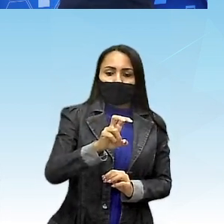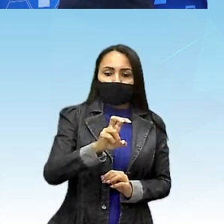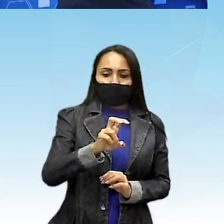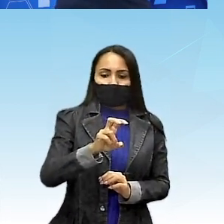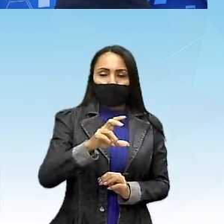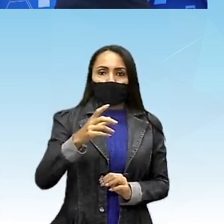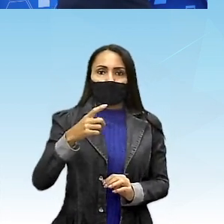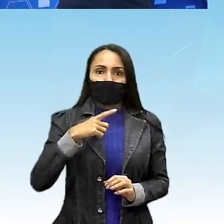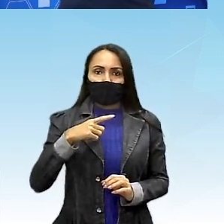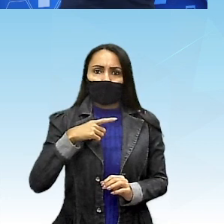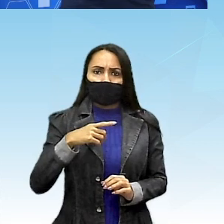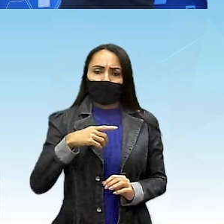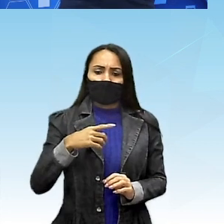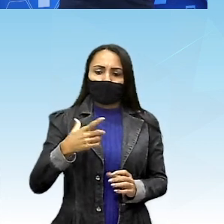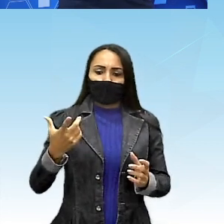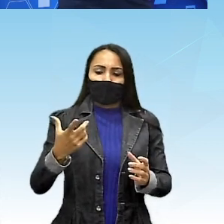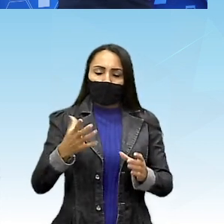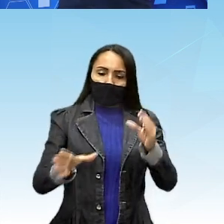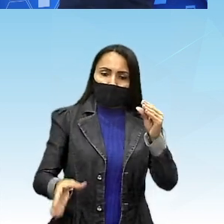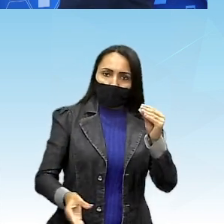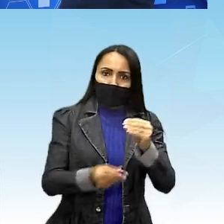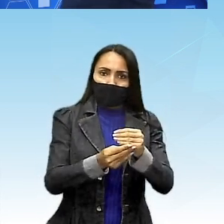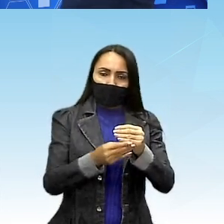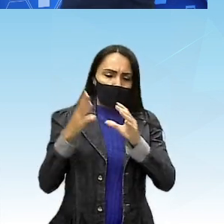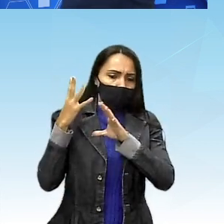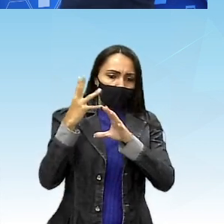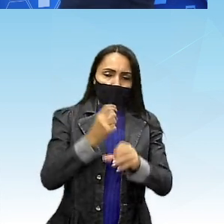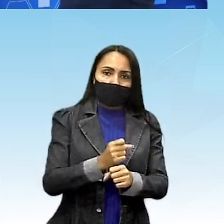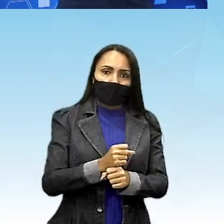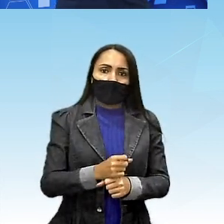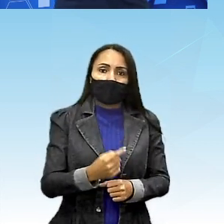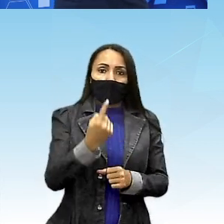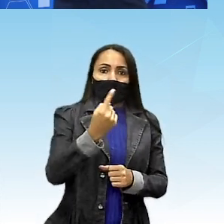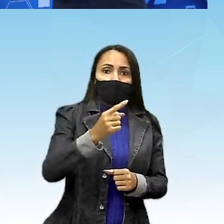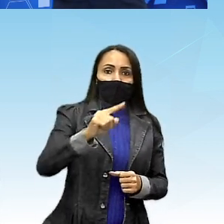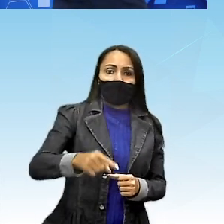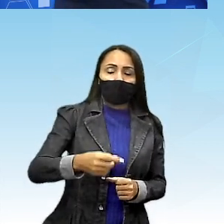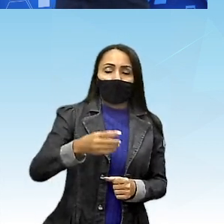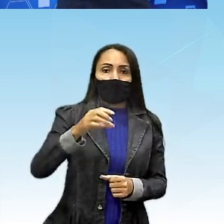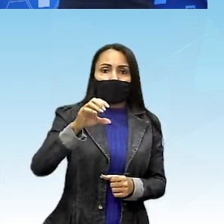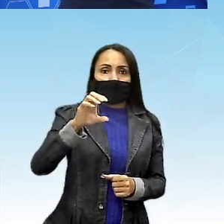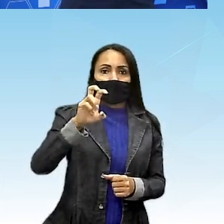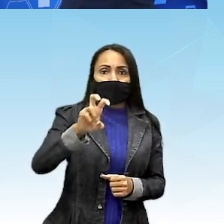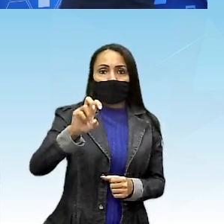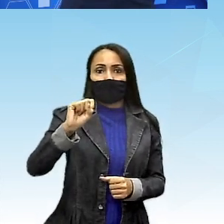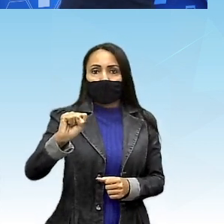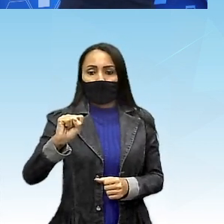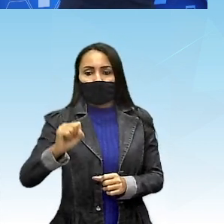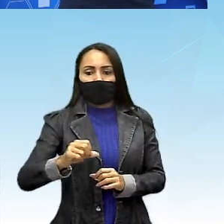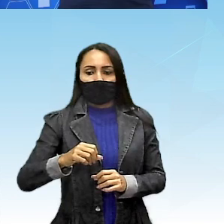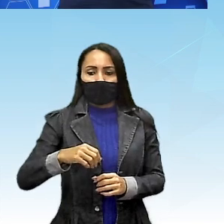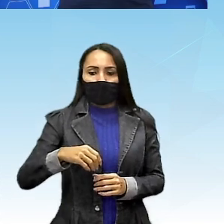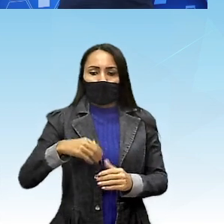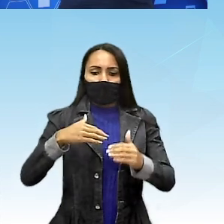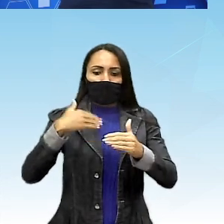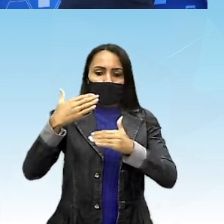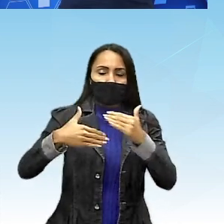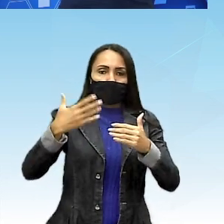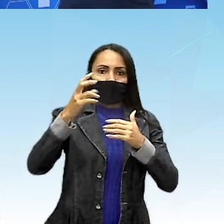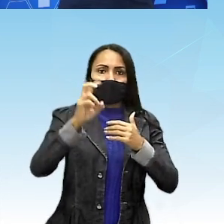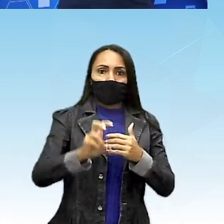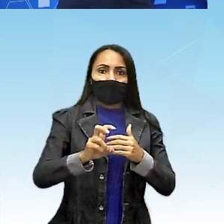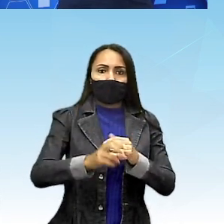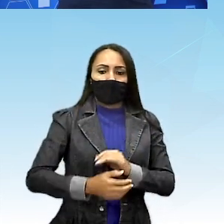tenho 1,5, que é o arredondamento. Se eu tenho 1,58, passou de 5, né? Das